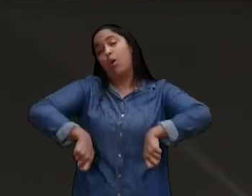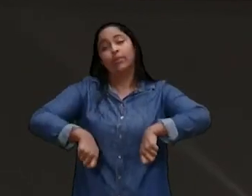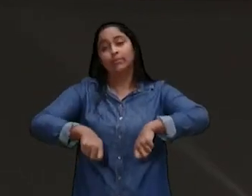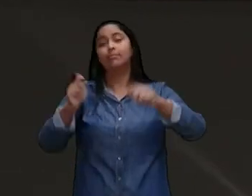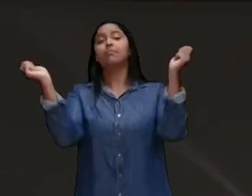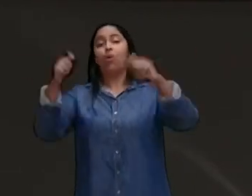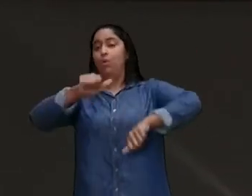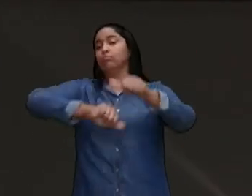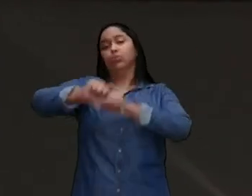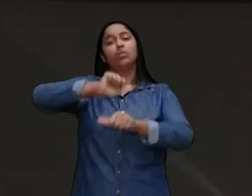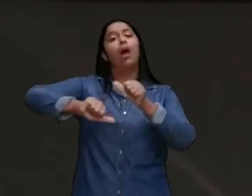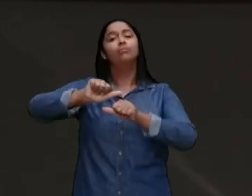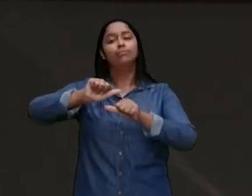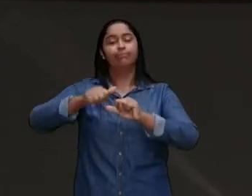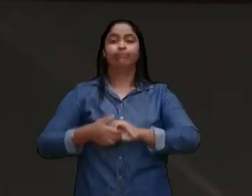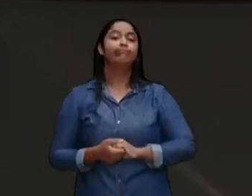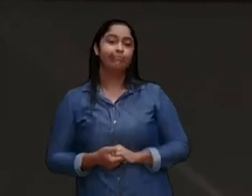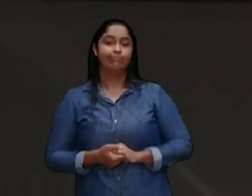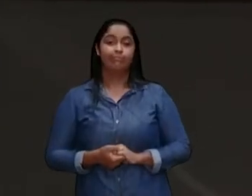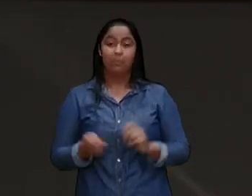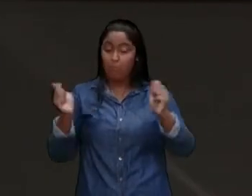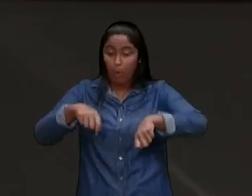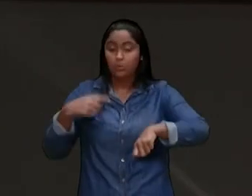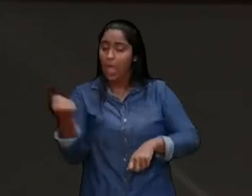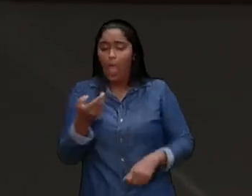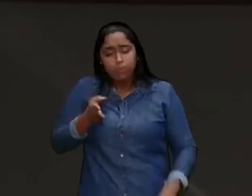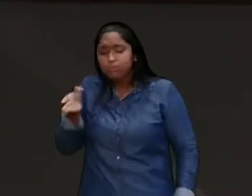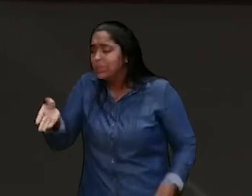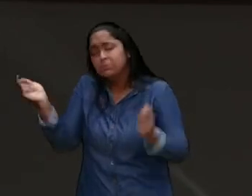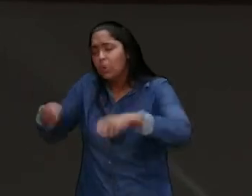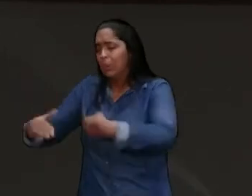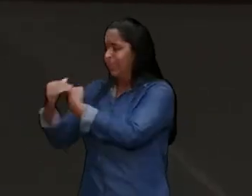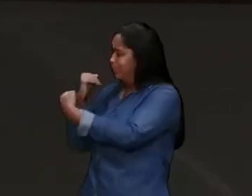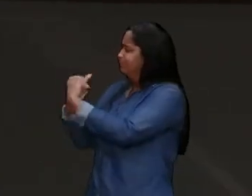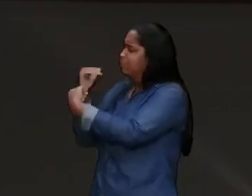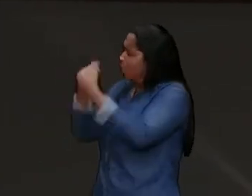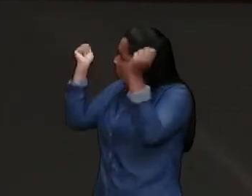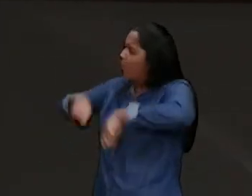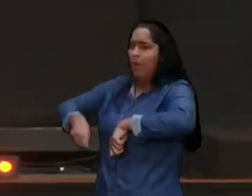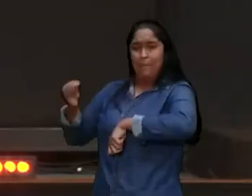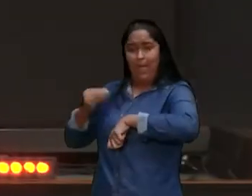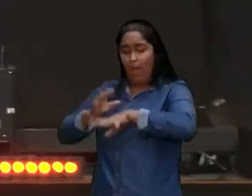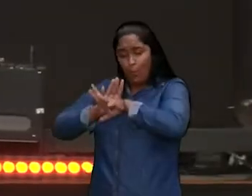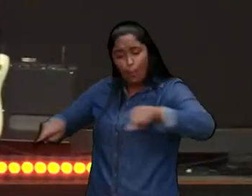em qualquer pessoa seja por um lado para o outro para que para lá pecado é pecado e.